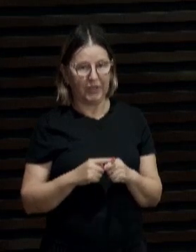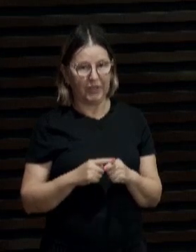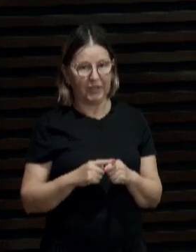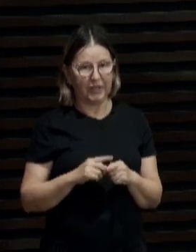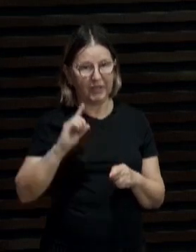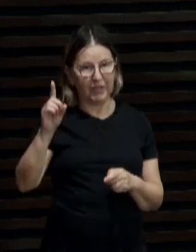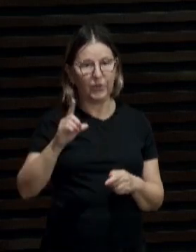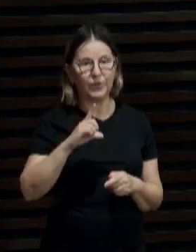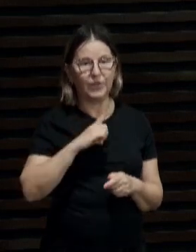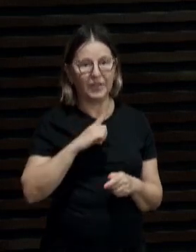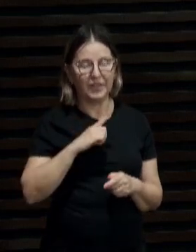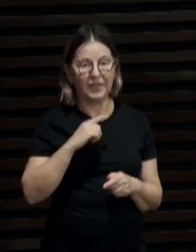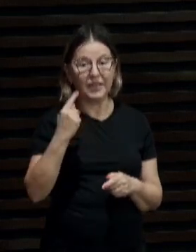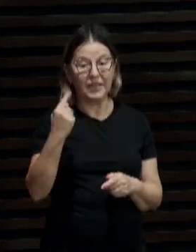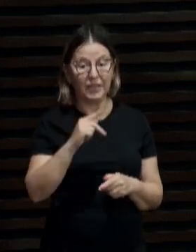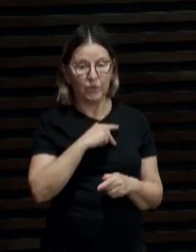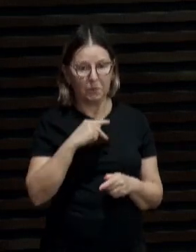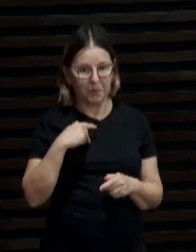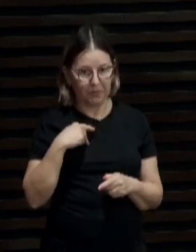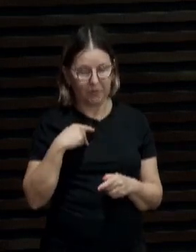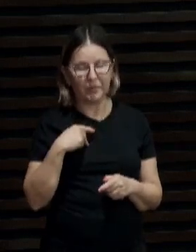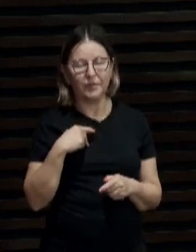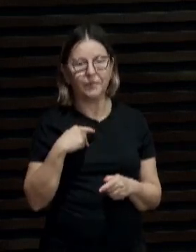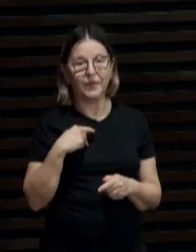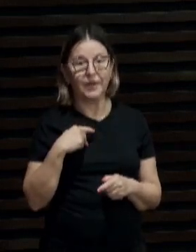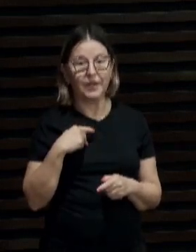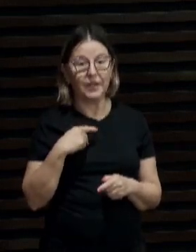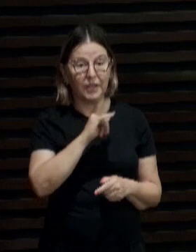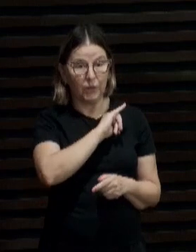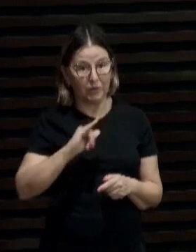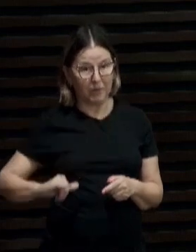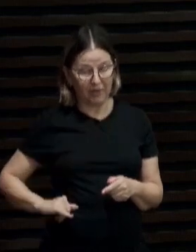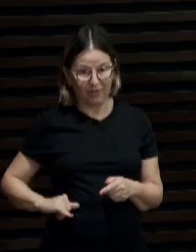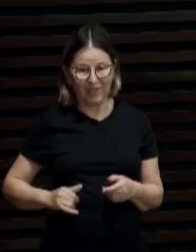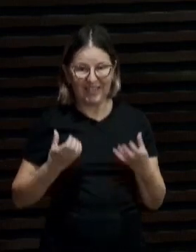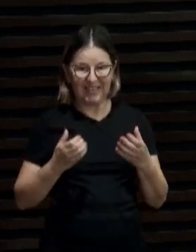ministros aqui na terra. Ele entendeu que calando João, talvez ele pudesse reprimir, né?